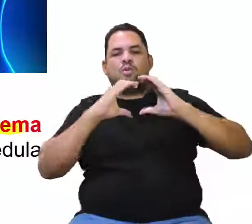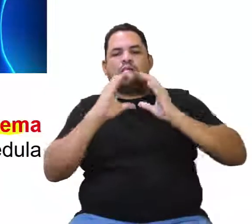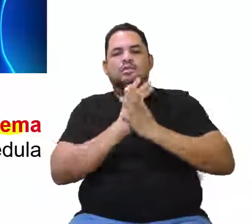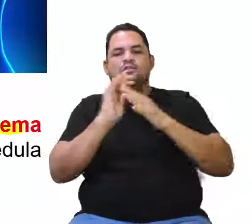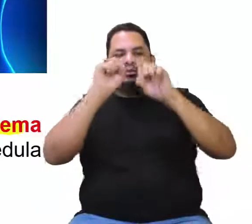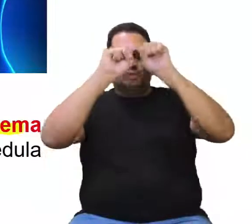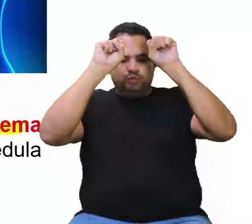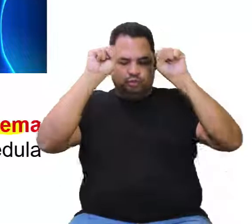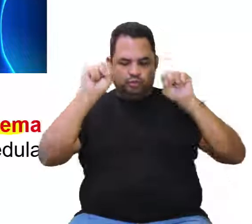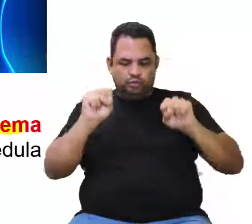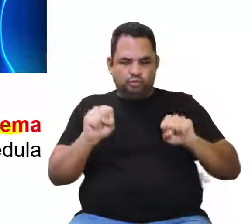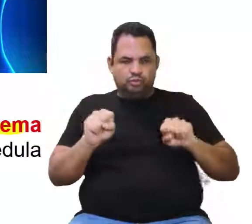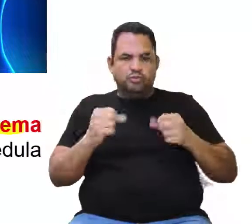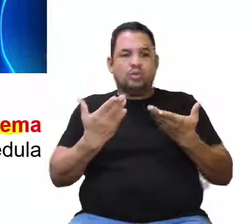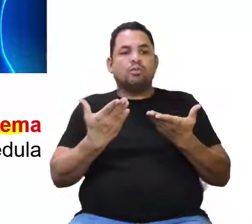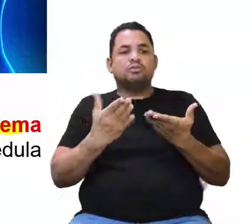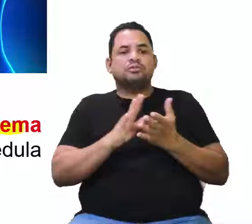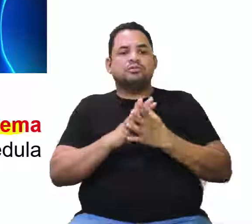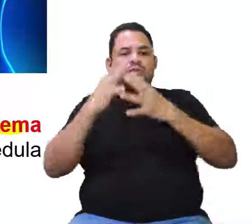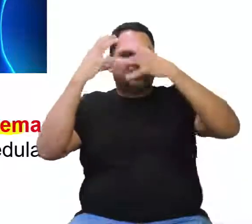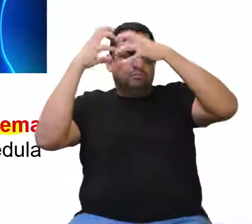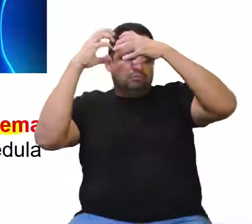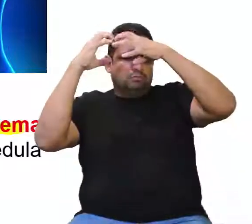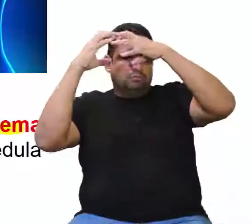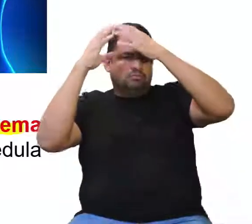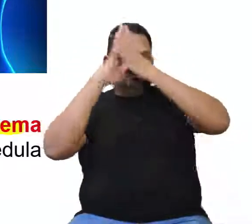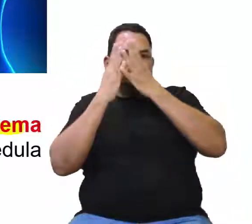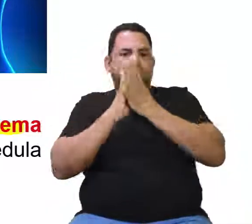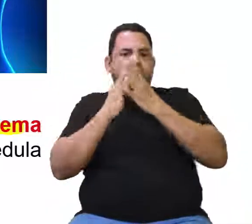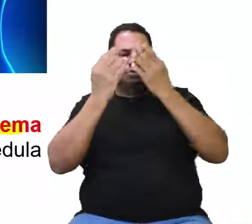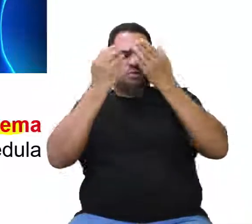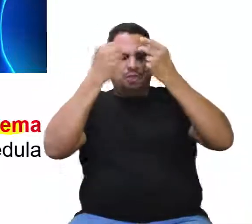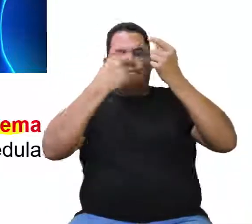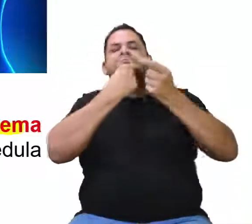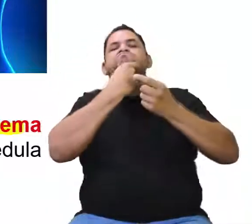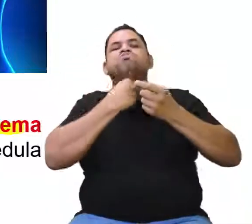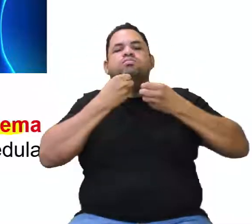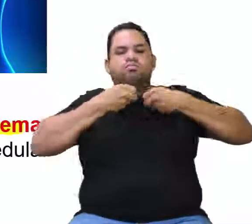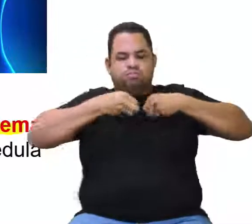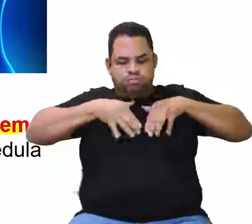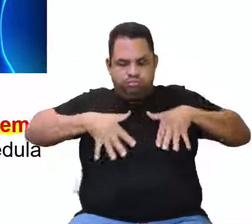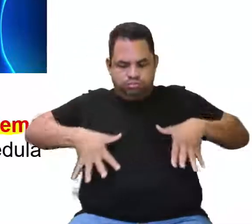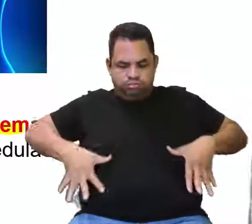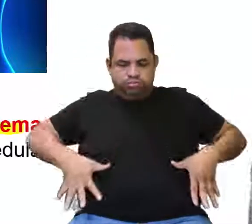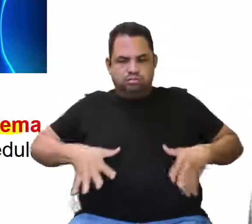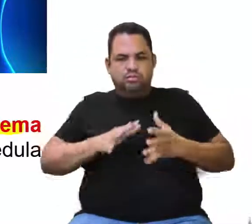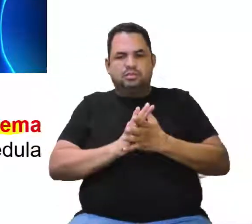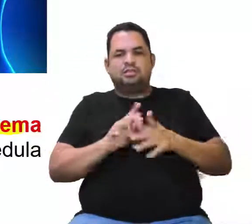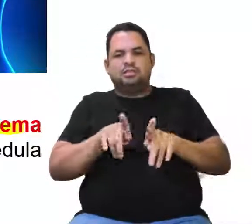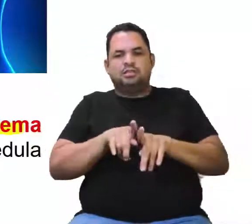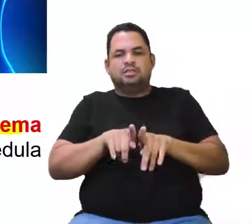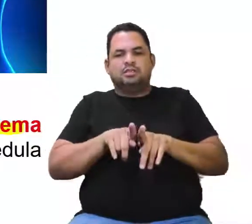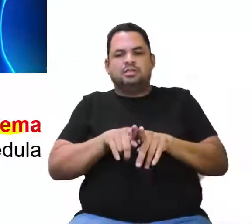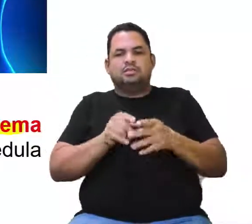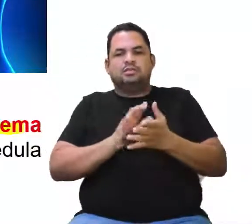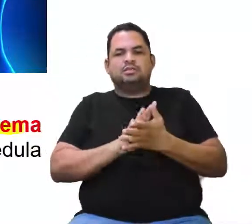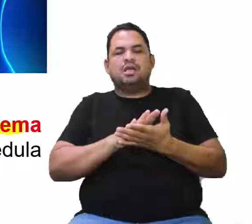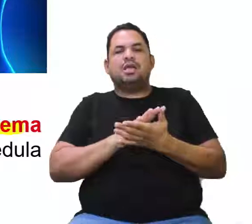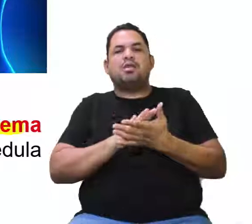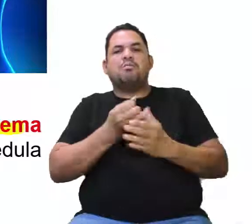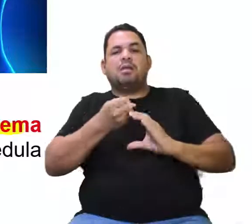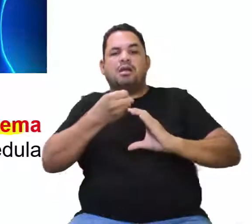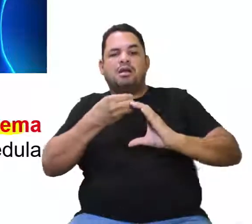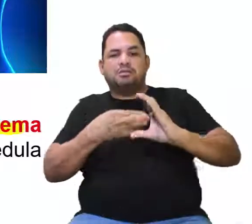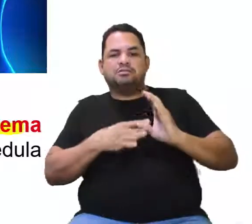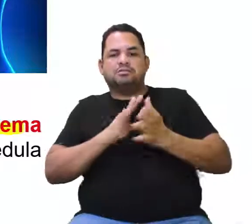essa comunicação vai envolver o quê? O sistema central e o periférico. Então, nós temos aí uma função bem